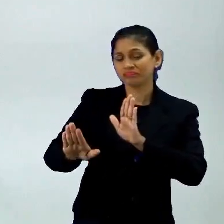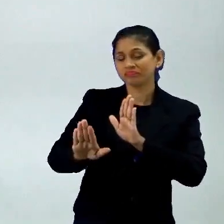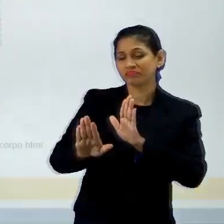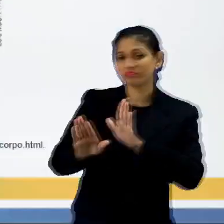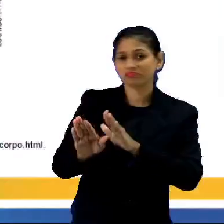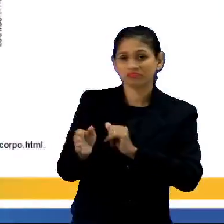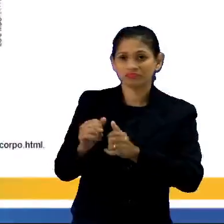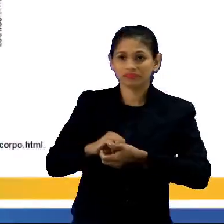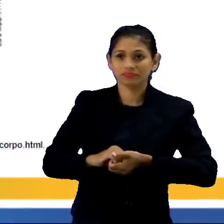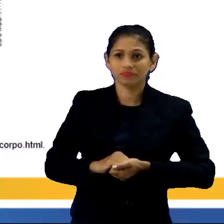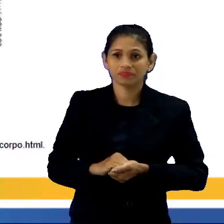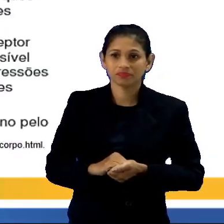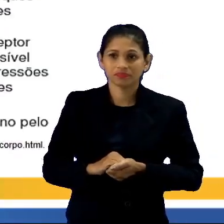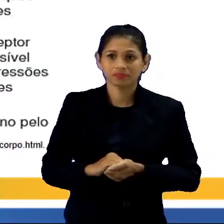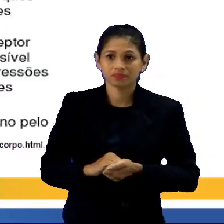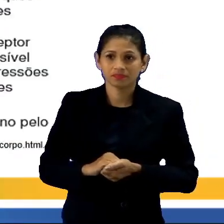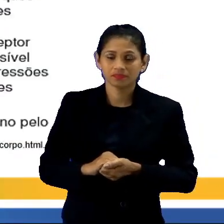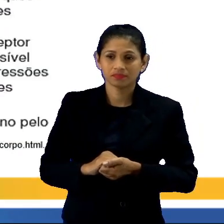bem recebido pelo teu corpo.